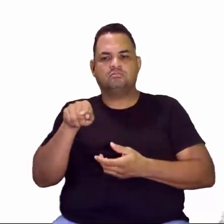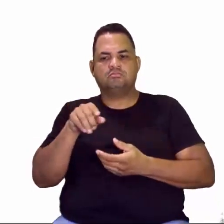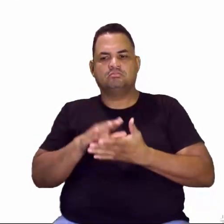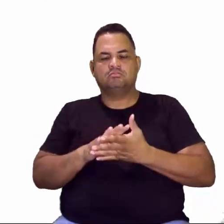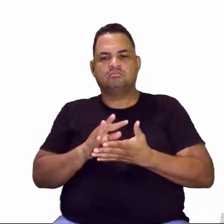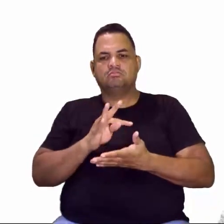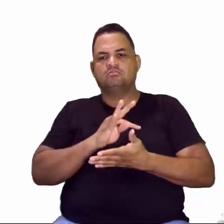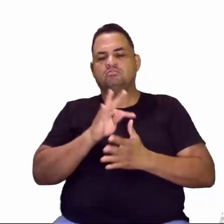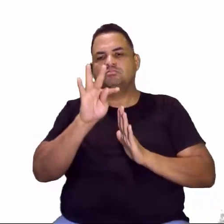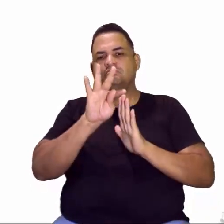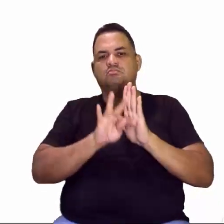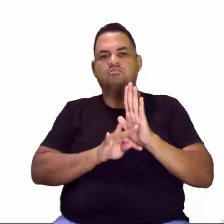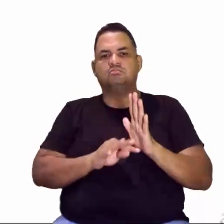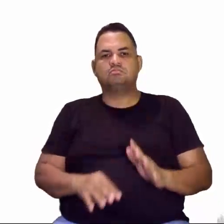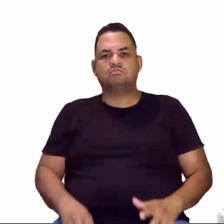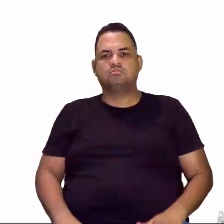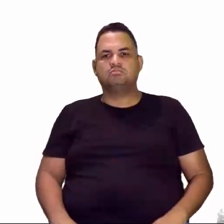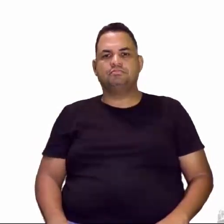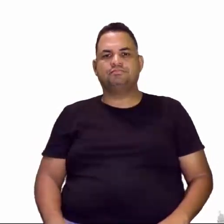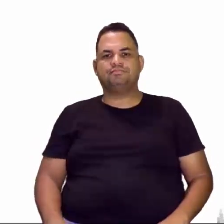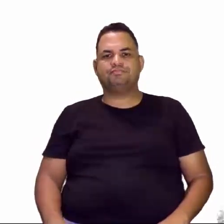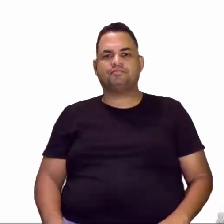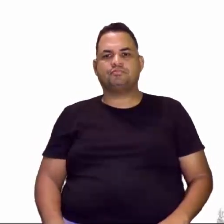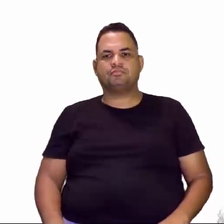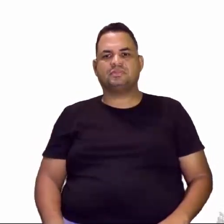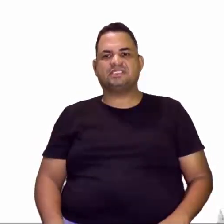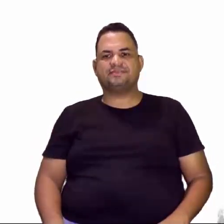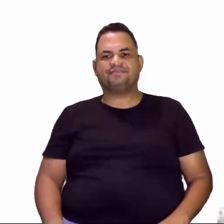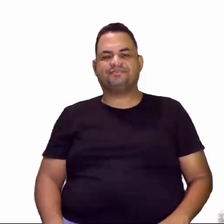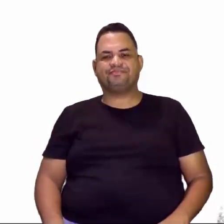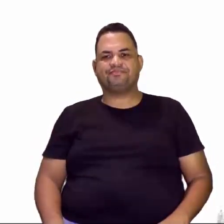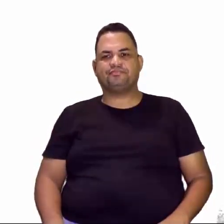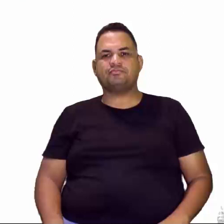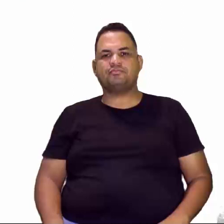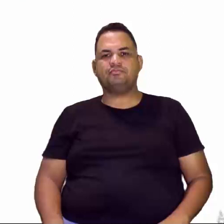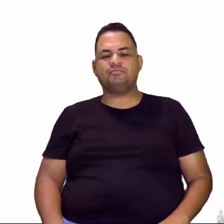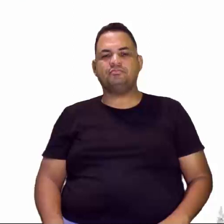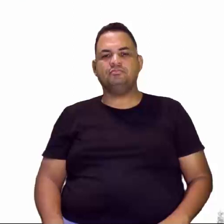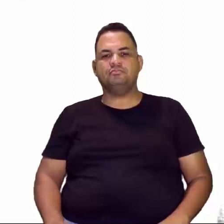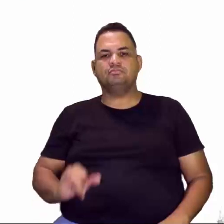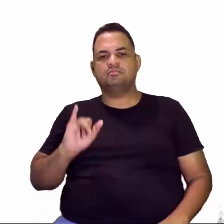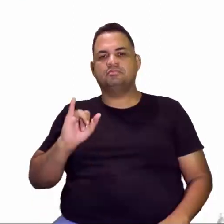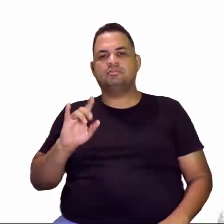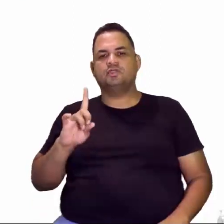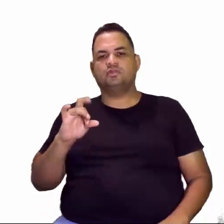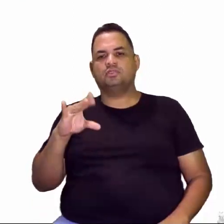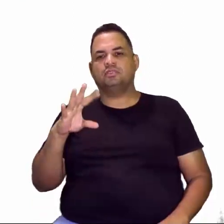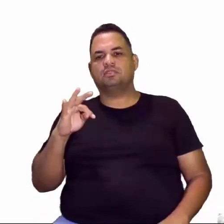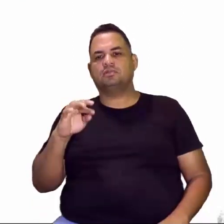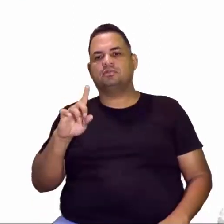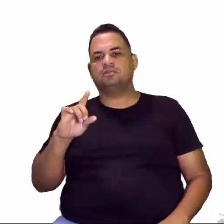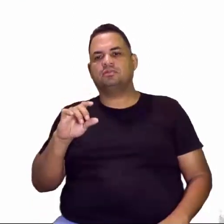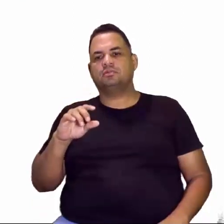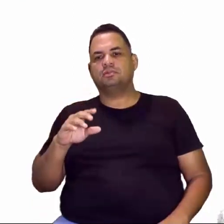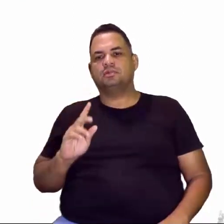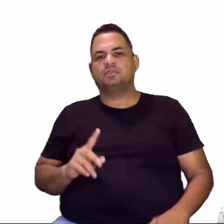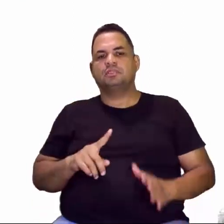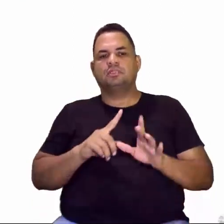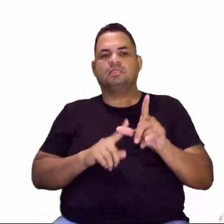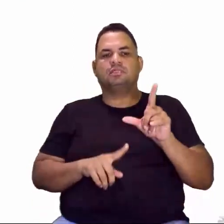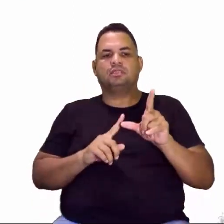no texto. Então aqui, ó, ele quer o iodeto de potássio. Vamos lá, quem é potássio? É